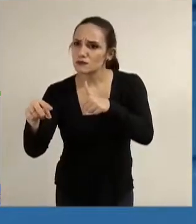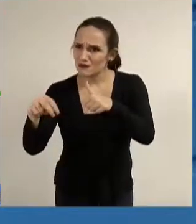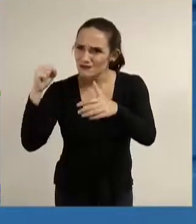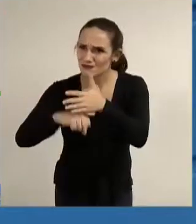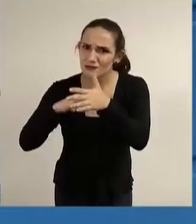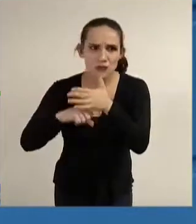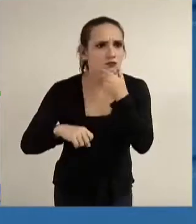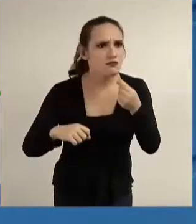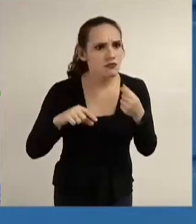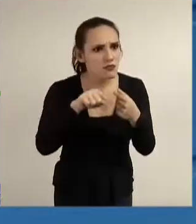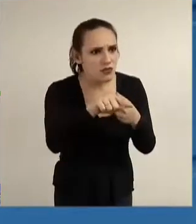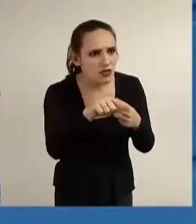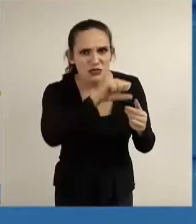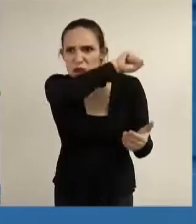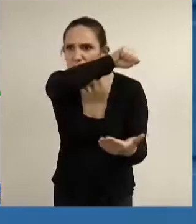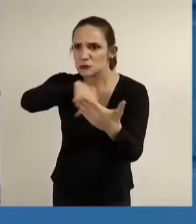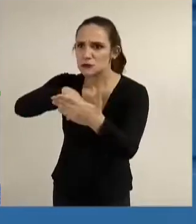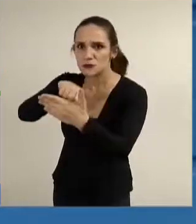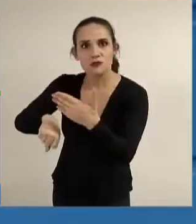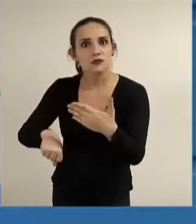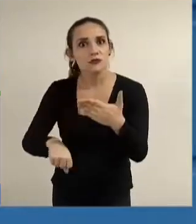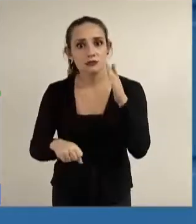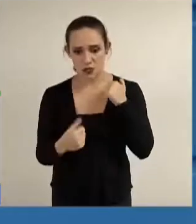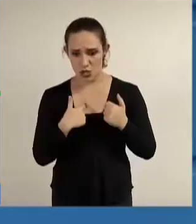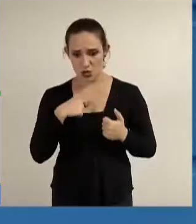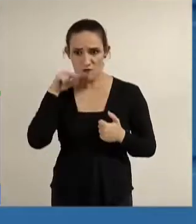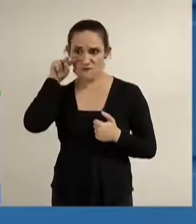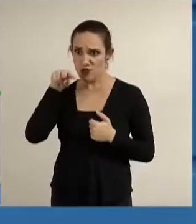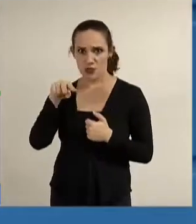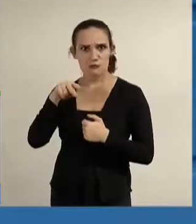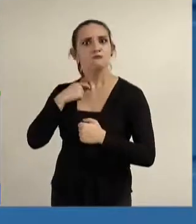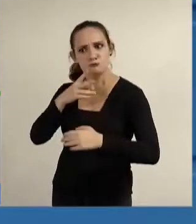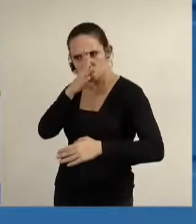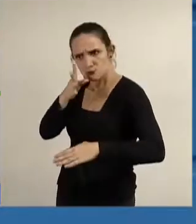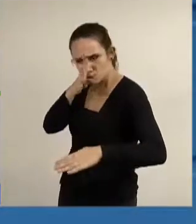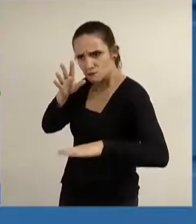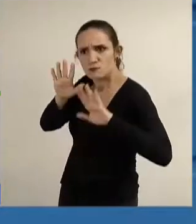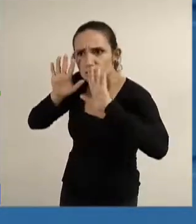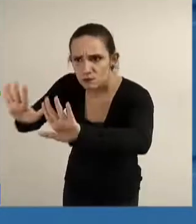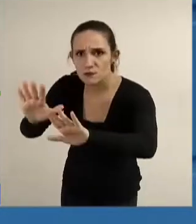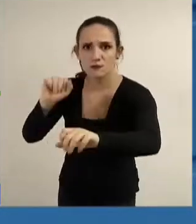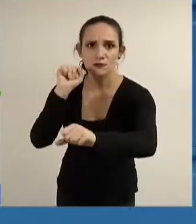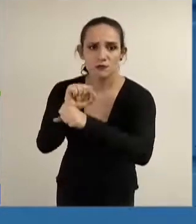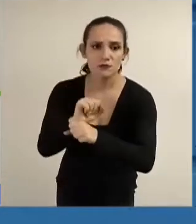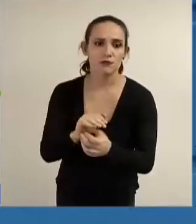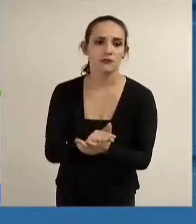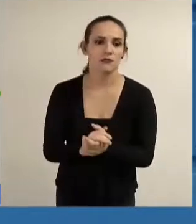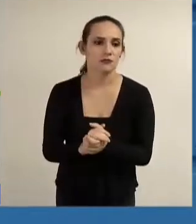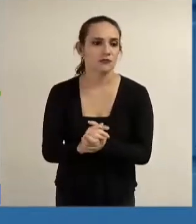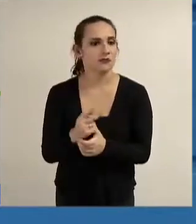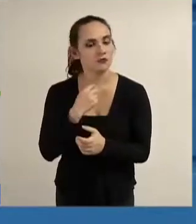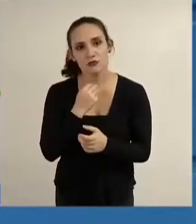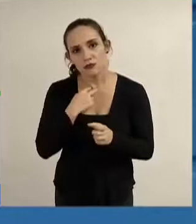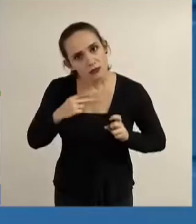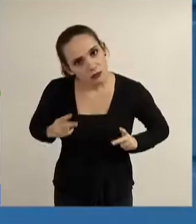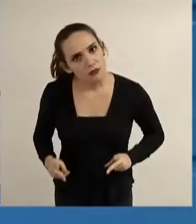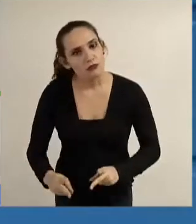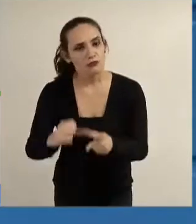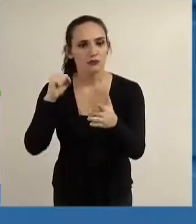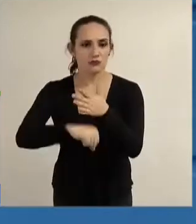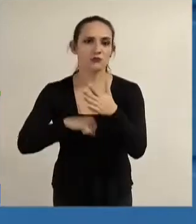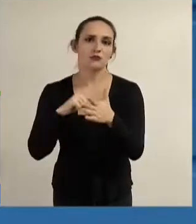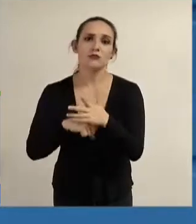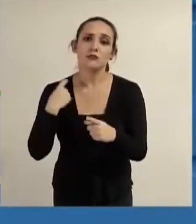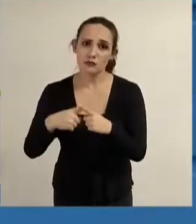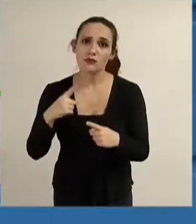polícia ou ele tentar intervir para que aquela agressão não se prolongue. Porque